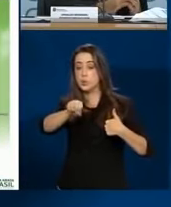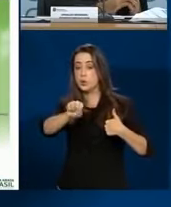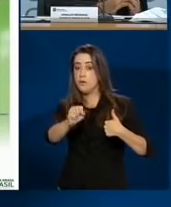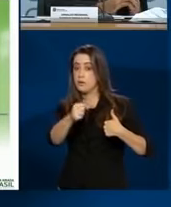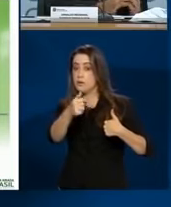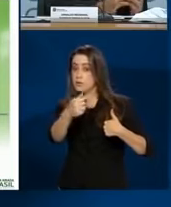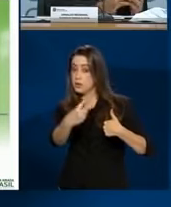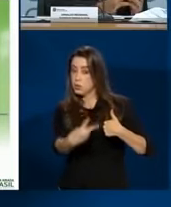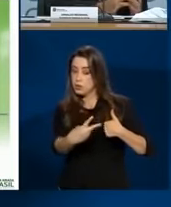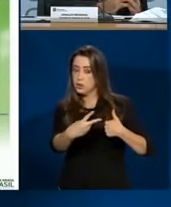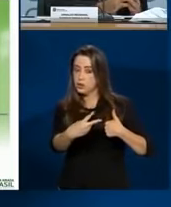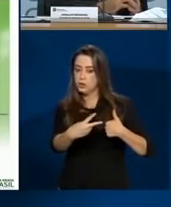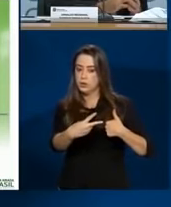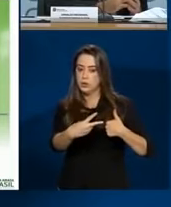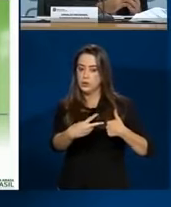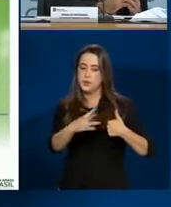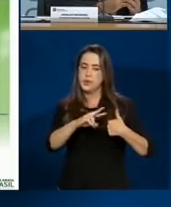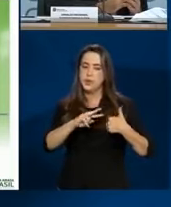79.982,